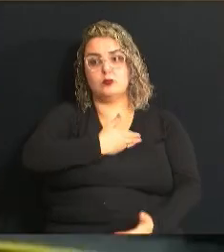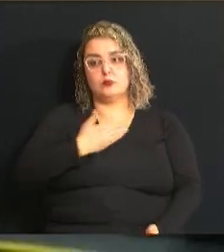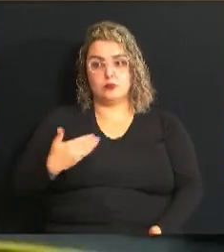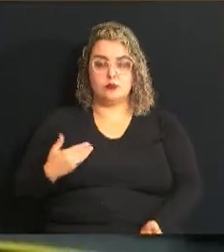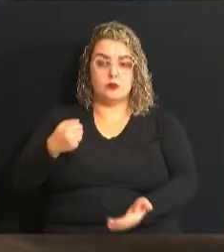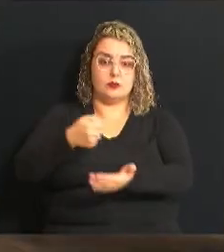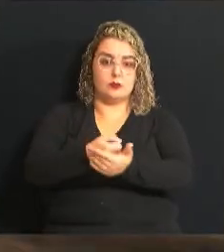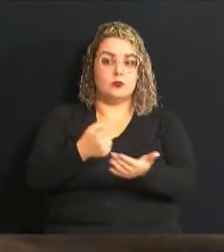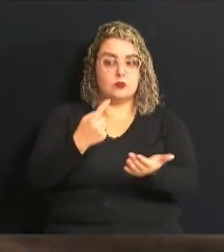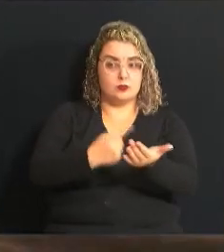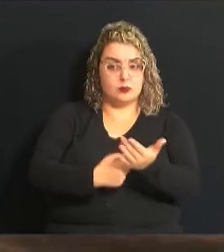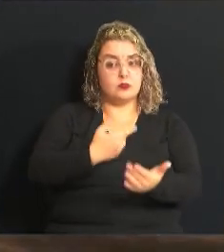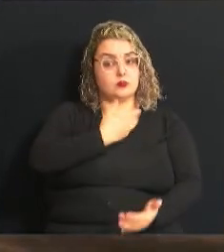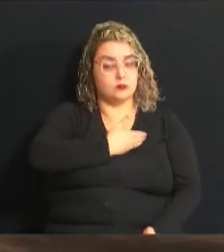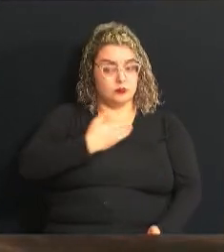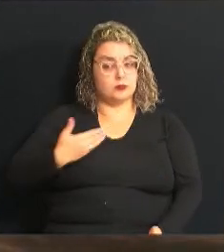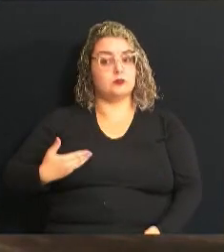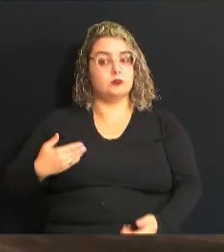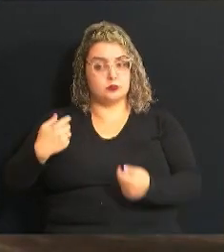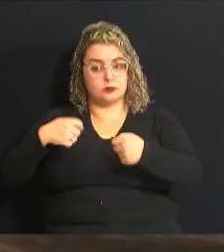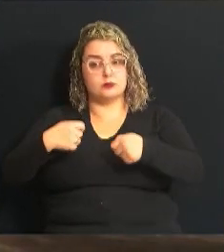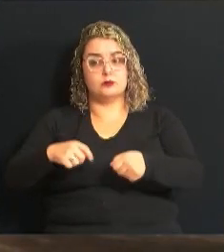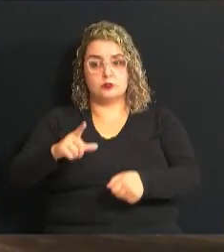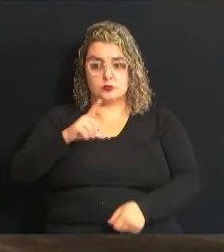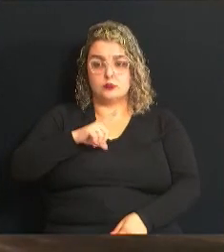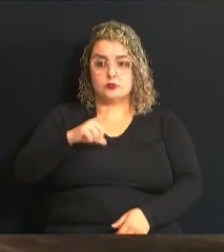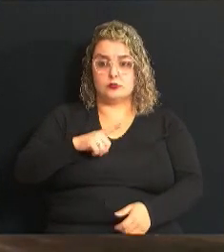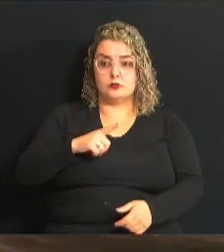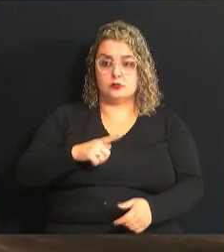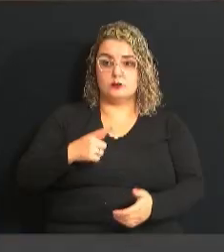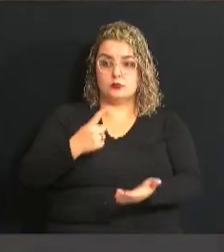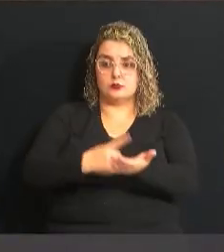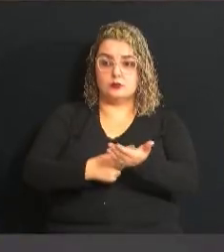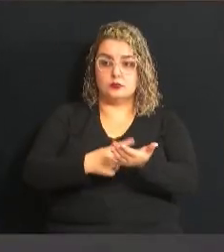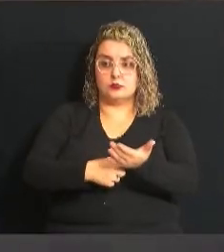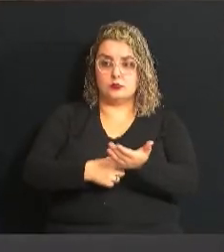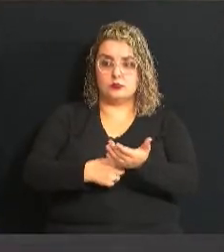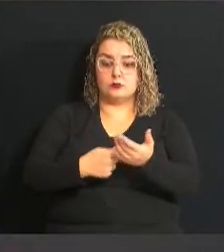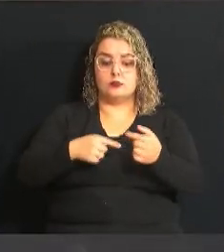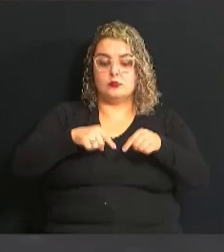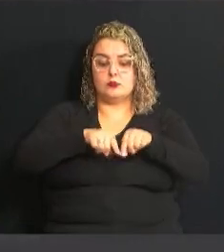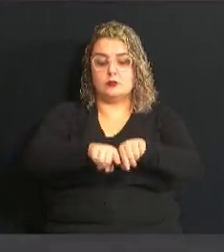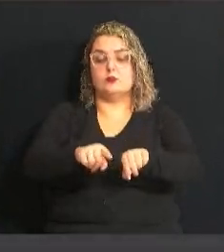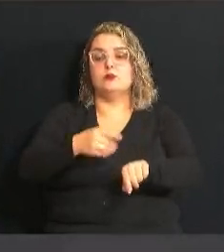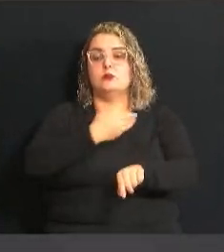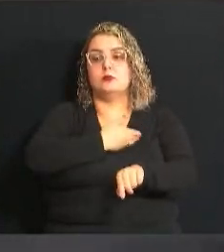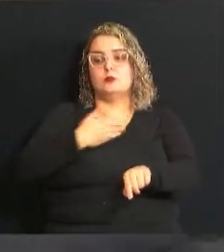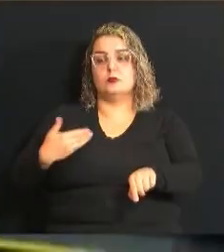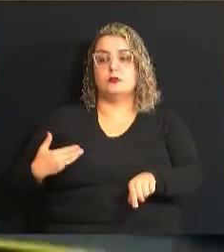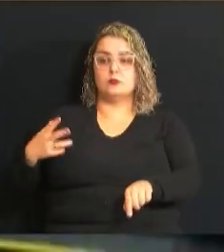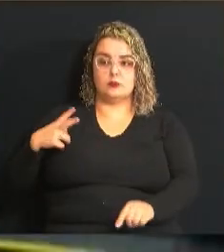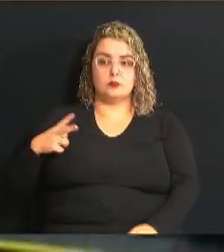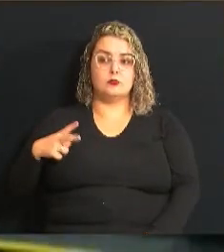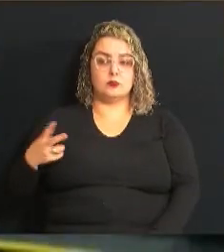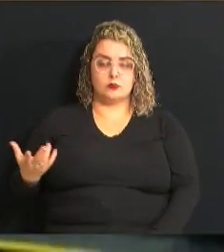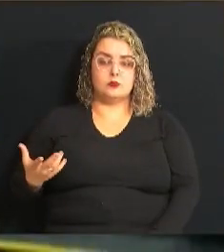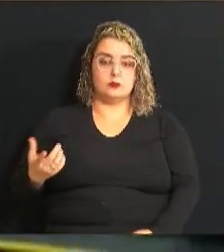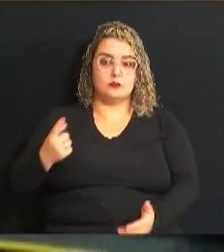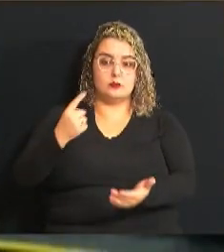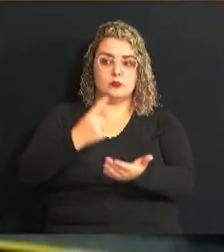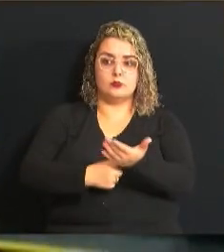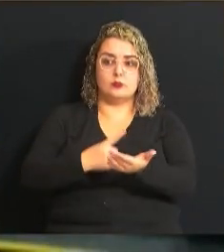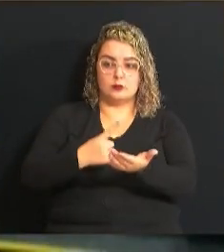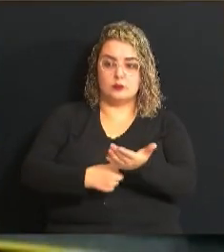agenda pública, ela tem que ter um espaço nesse contrato de parceria público-privada. O acesso à cultura continua